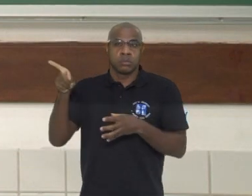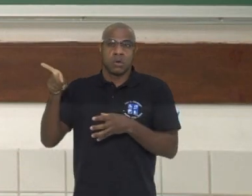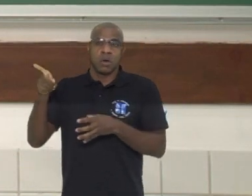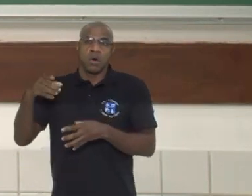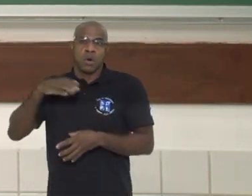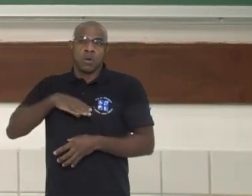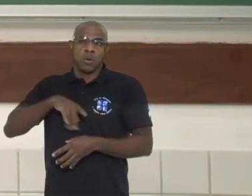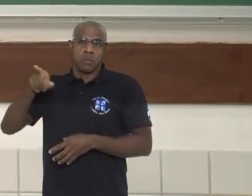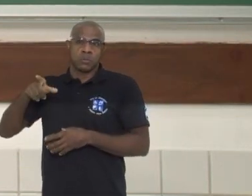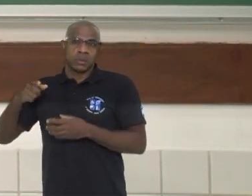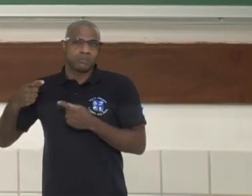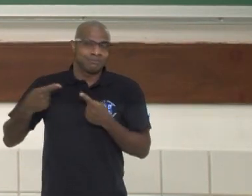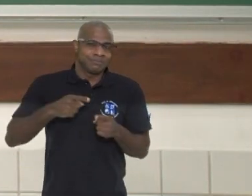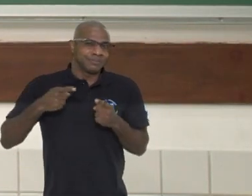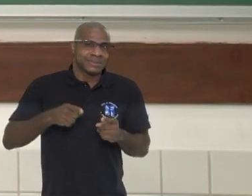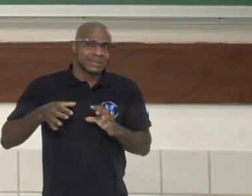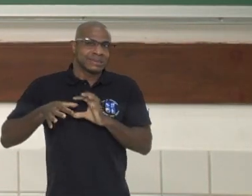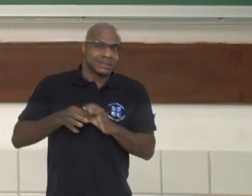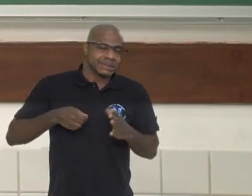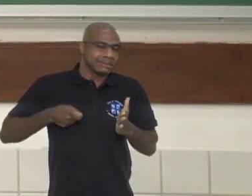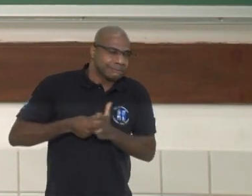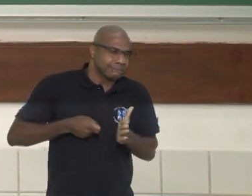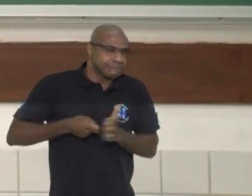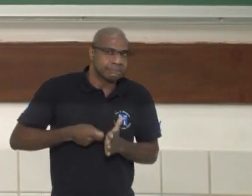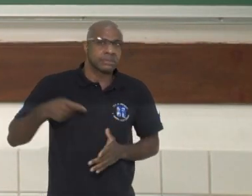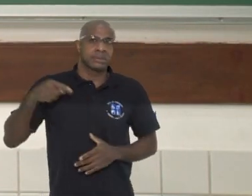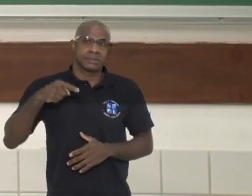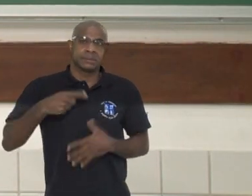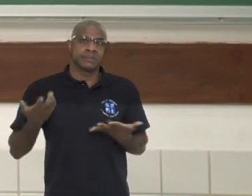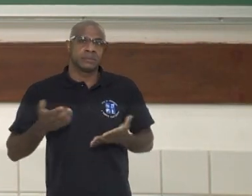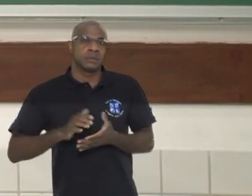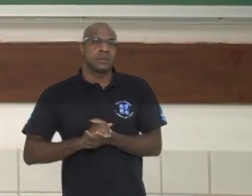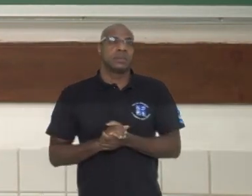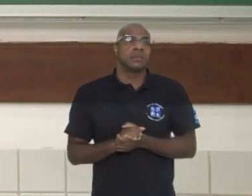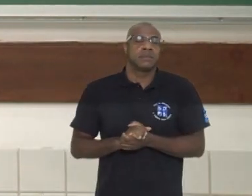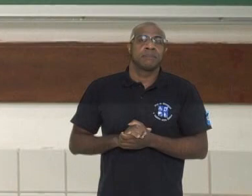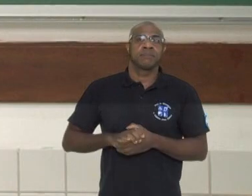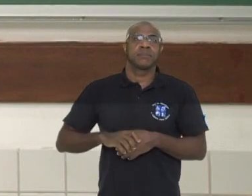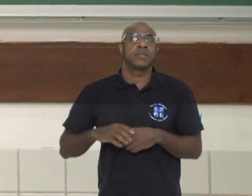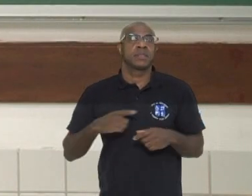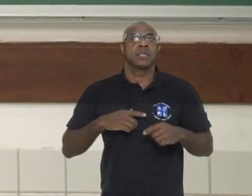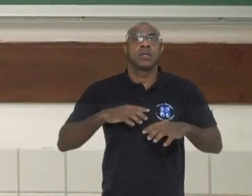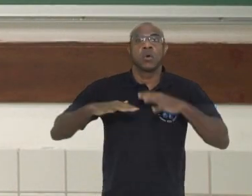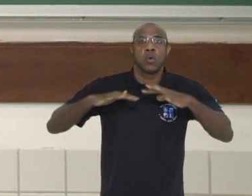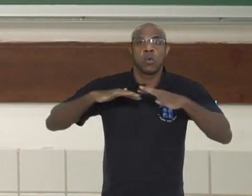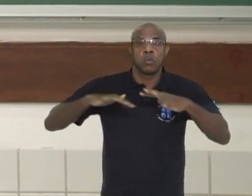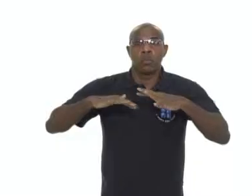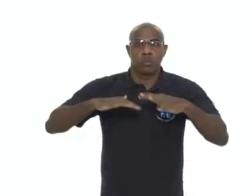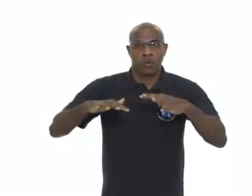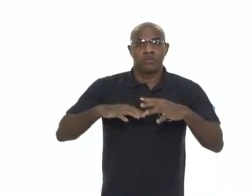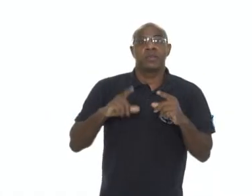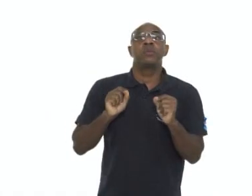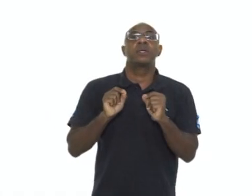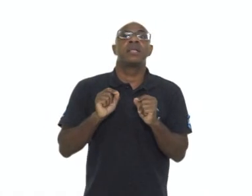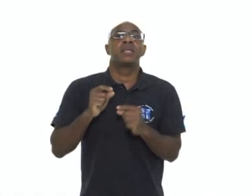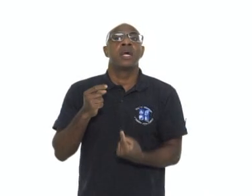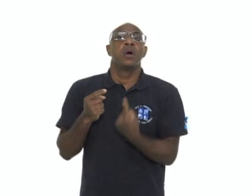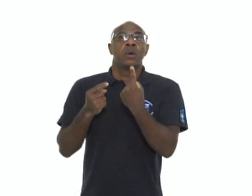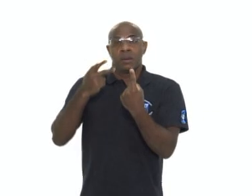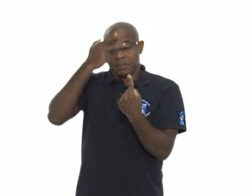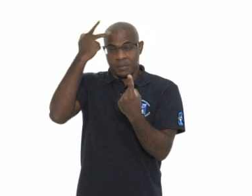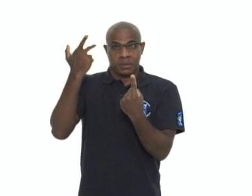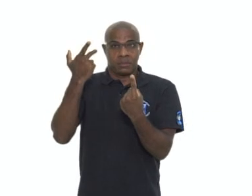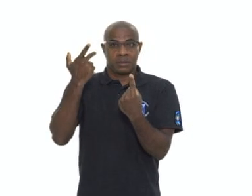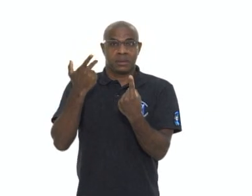igual ao histórico dos movimentos contra a coroa portuguesa. Entretanto, o movimento foi delatado por um dos integrantes e, apesar de